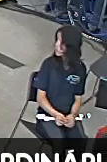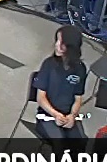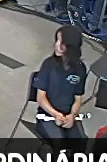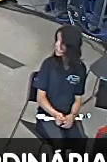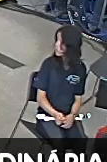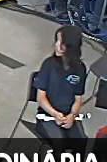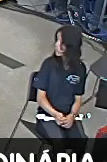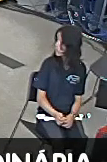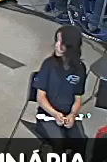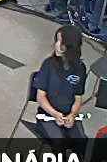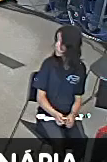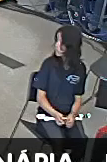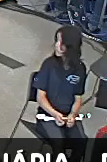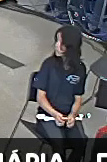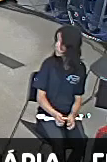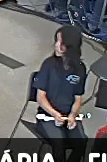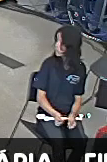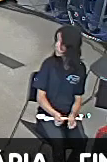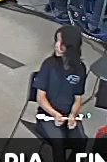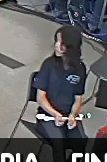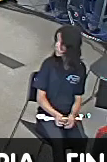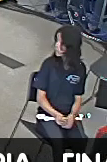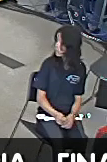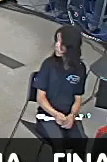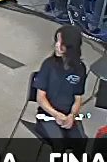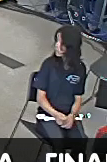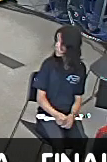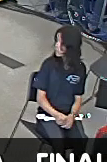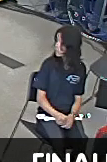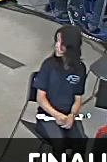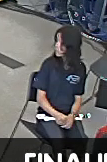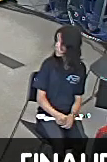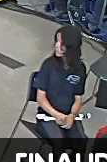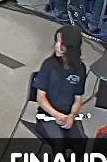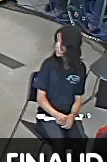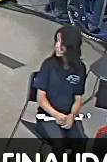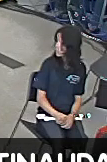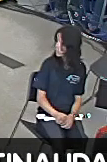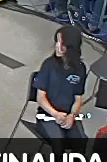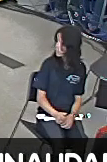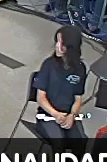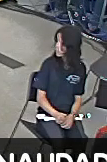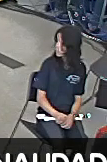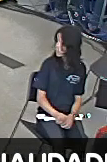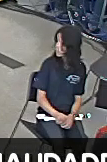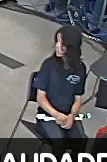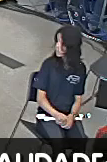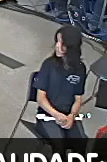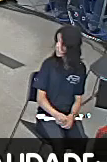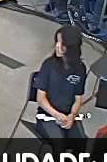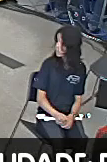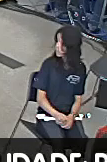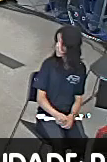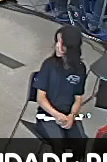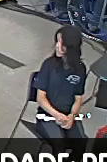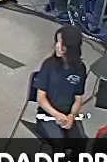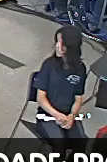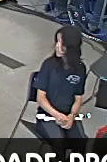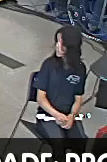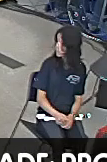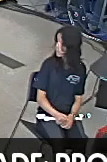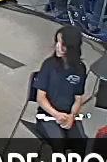vocês, nosso muito obrigado e nossos mais profundos cumprimentos e desejo